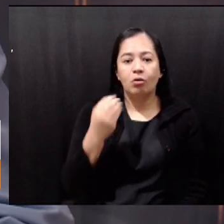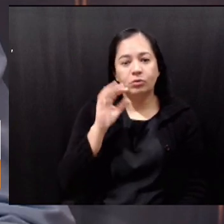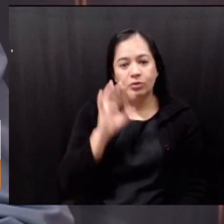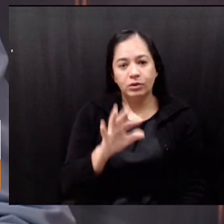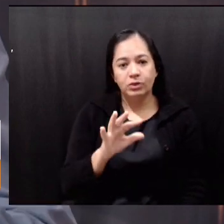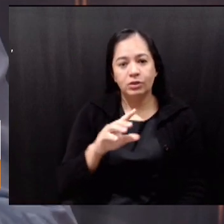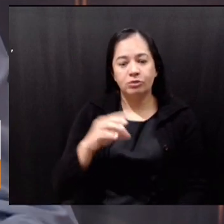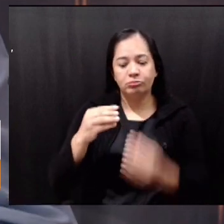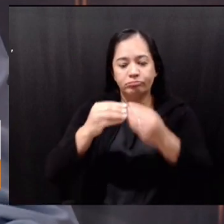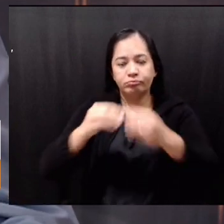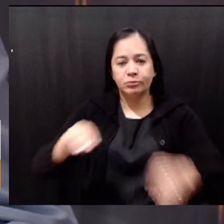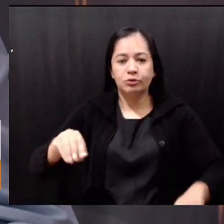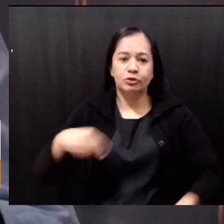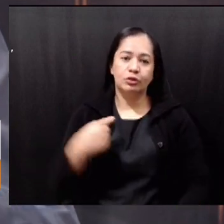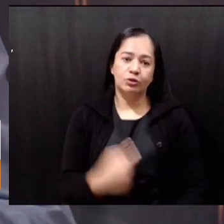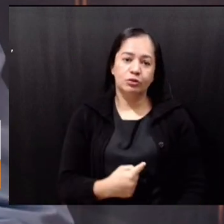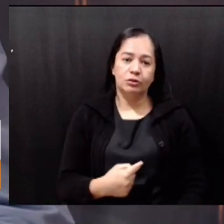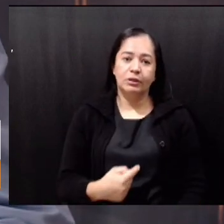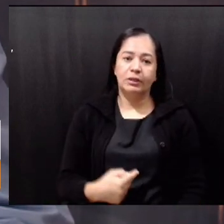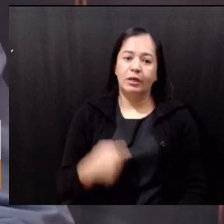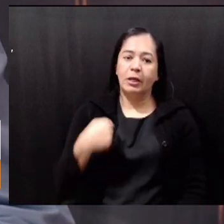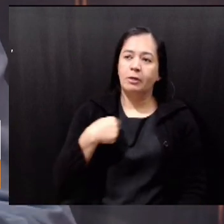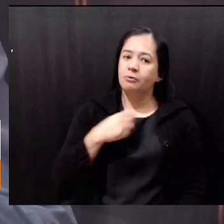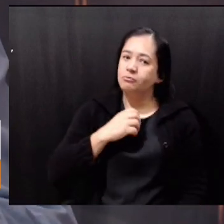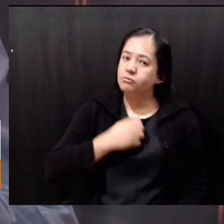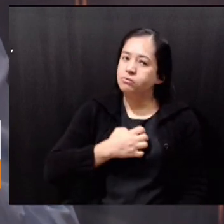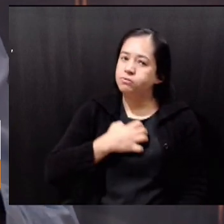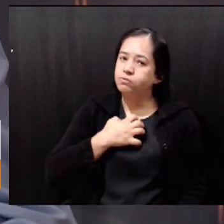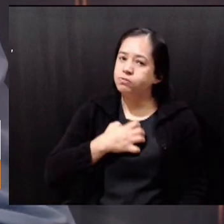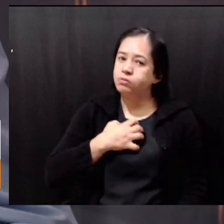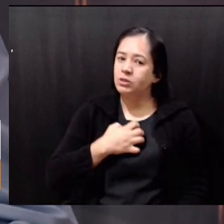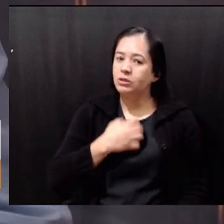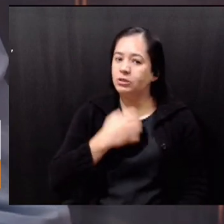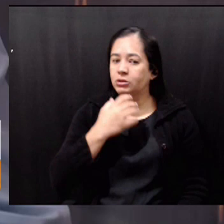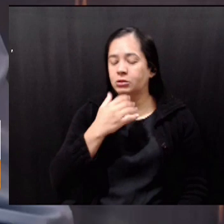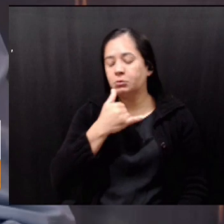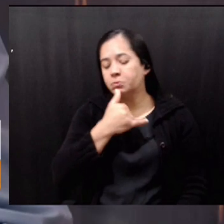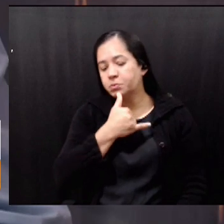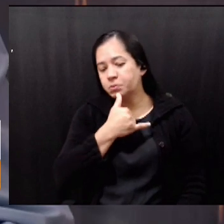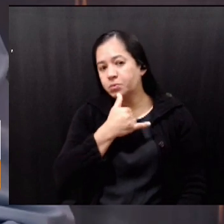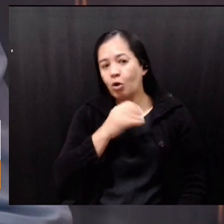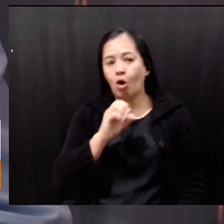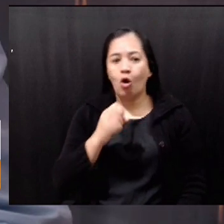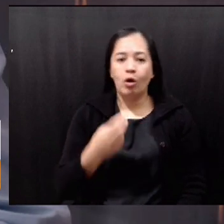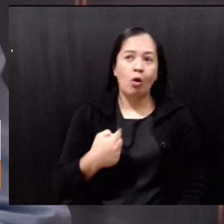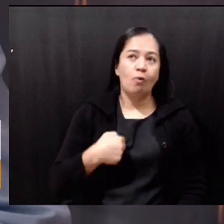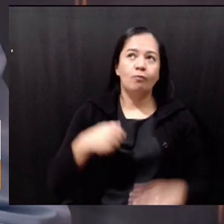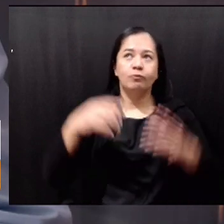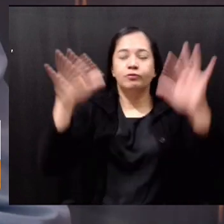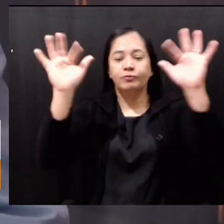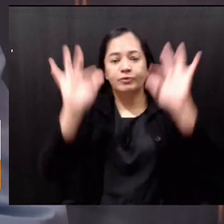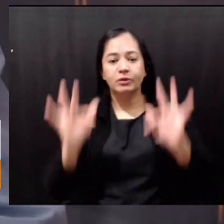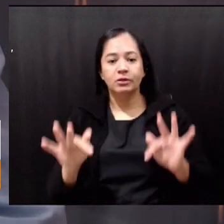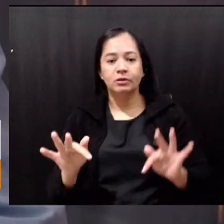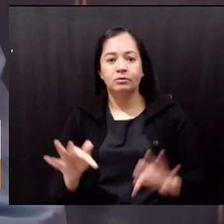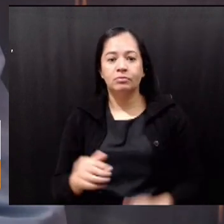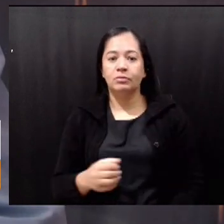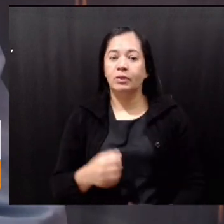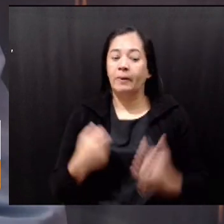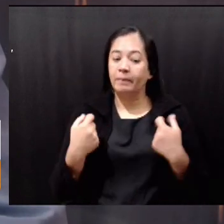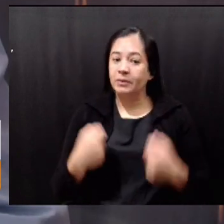estou ficando com raiva, eu estou ficando triste, eu estou ficando feliz, né, então é muito bom a gente primeiro